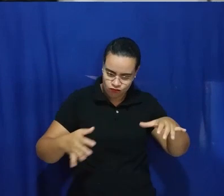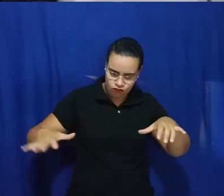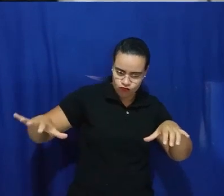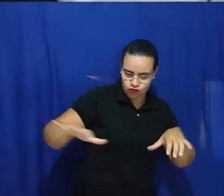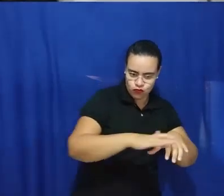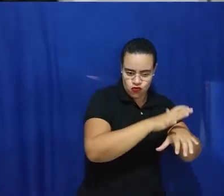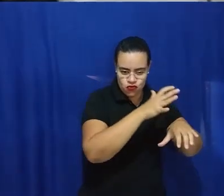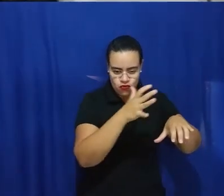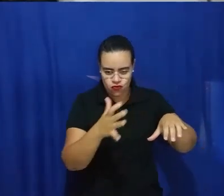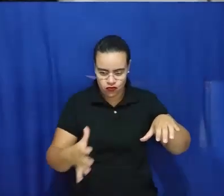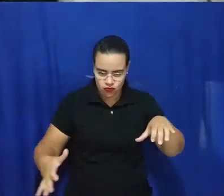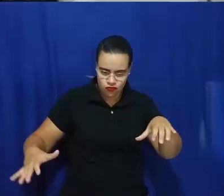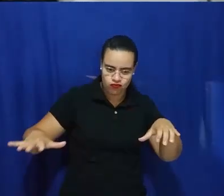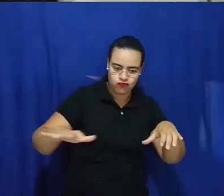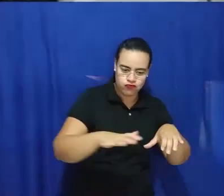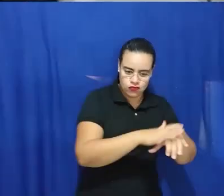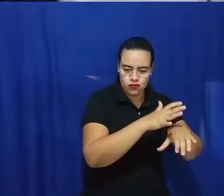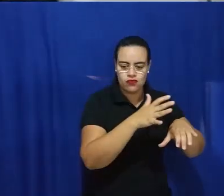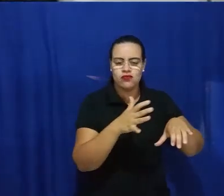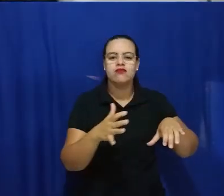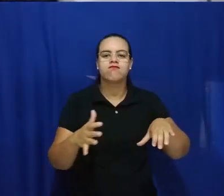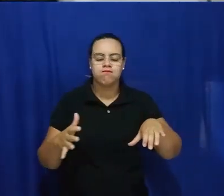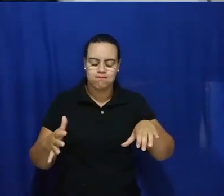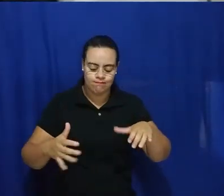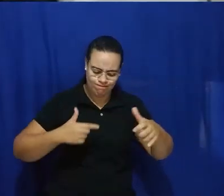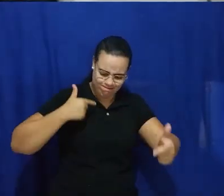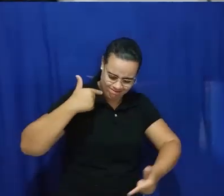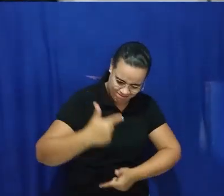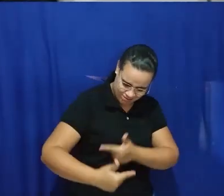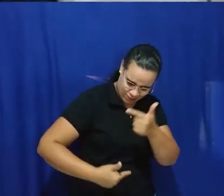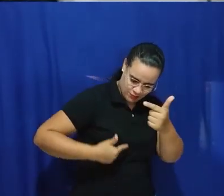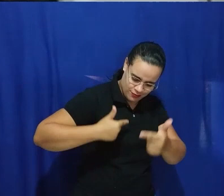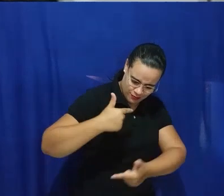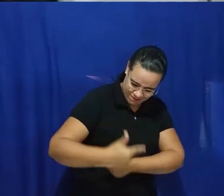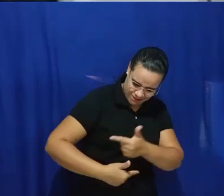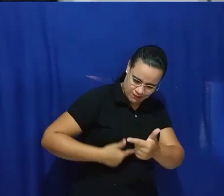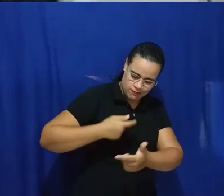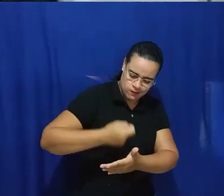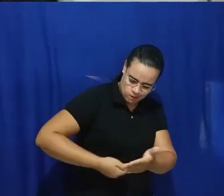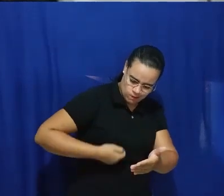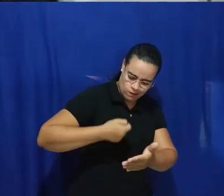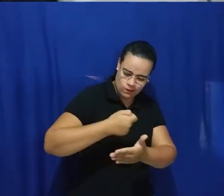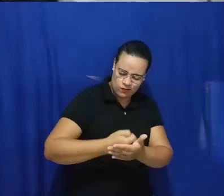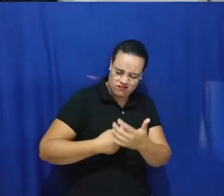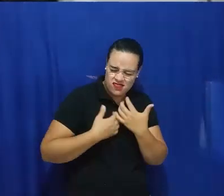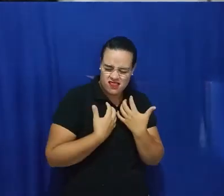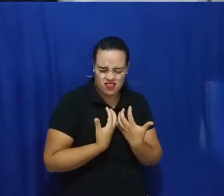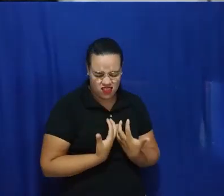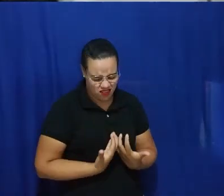ronco das ondas na beira do mar. É quando o cansaço da lida